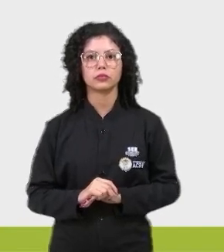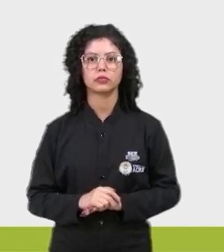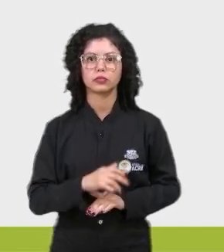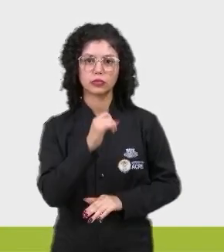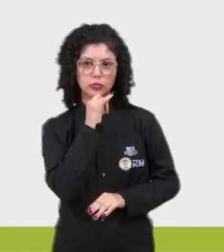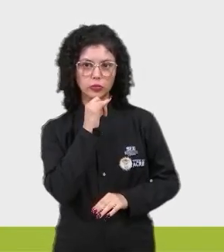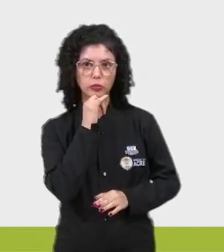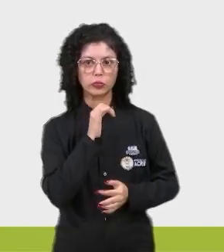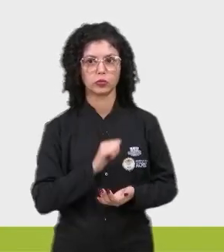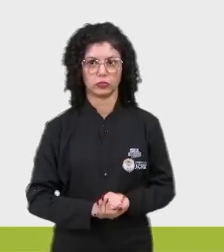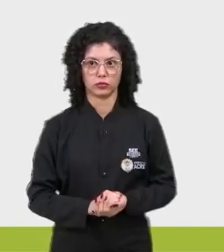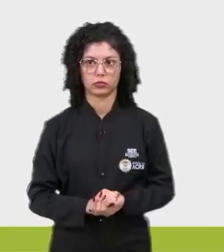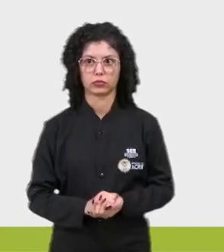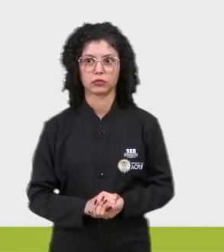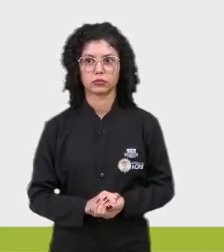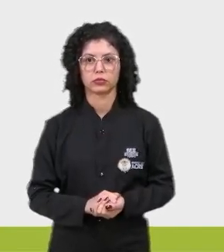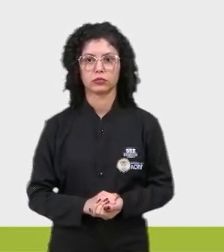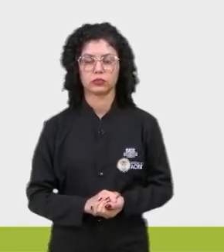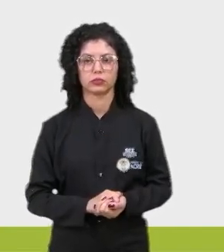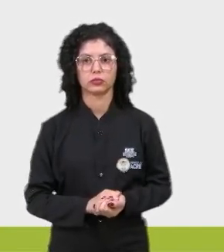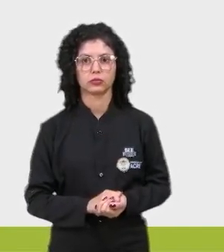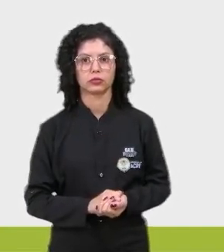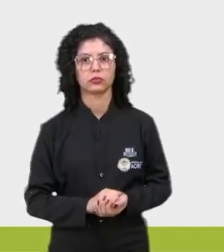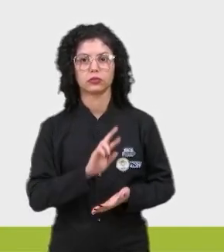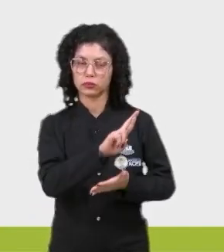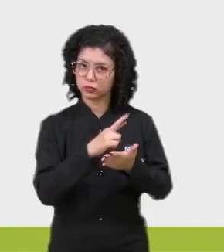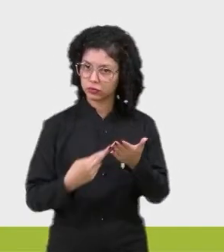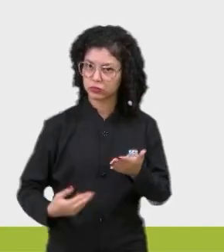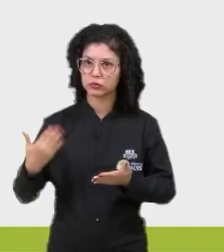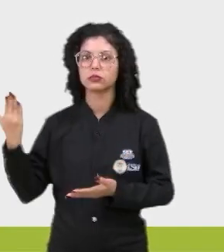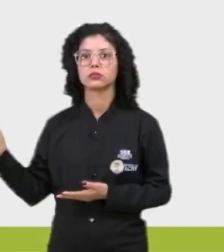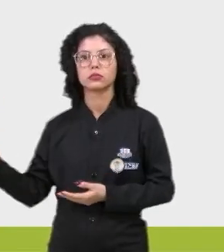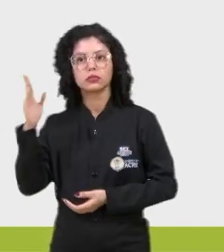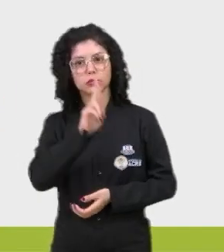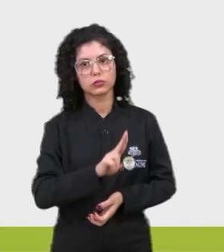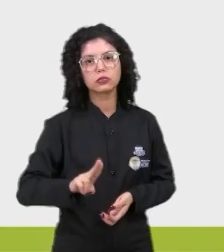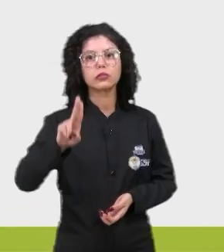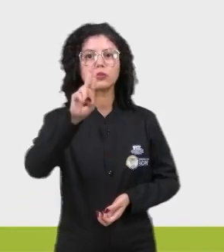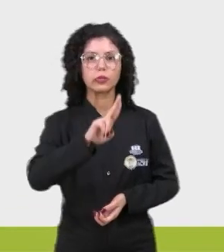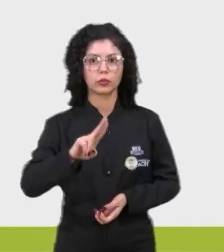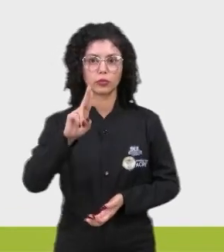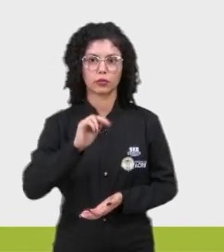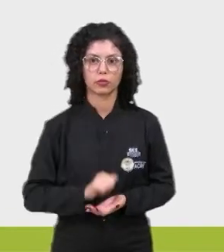um exemplo, né, de uma redação que utiliza